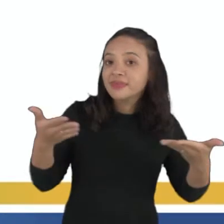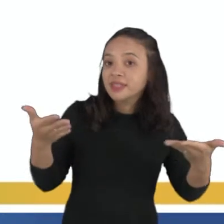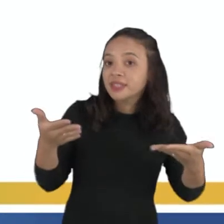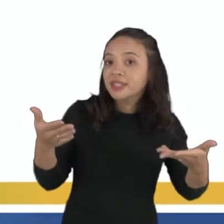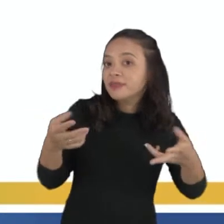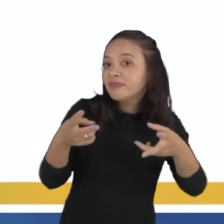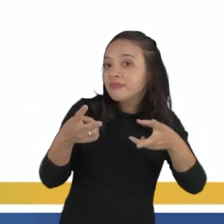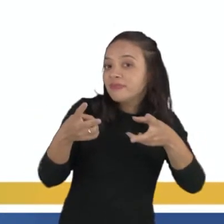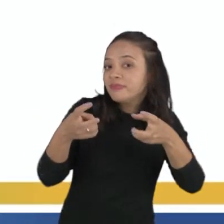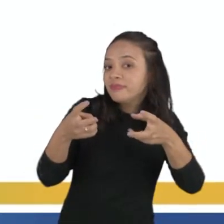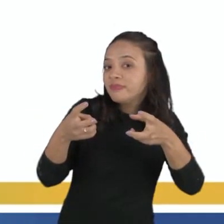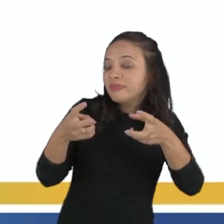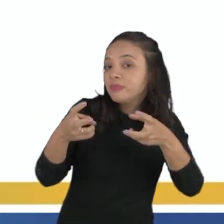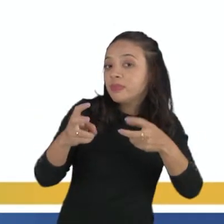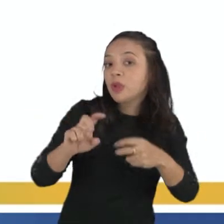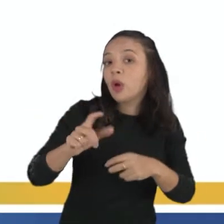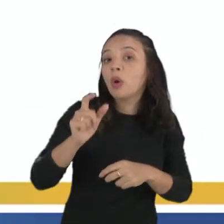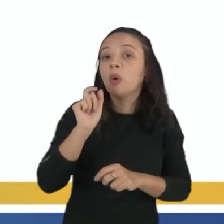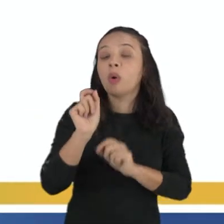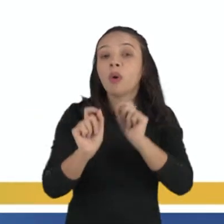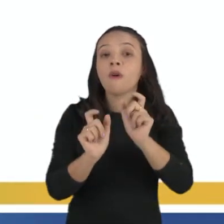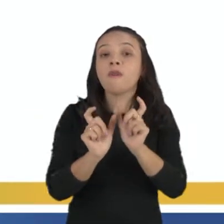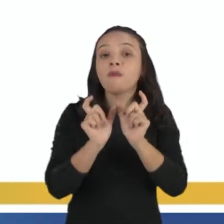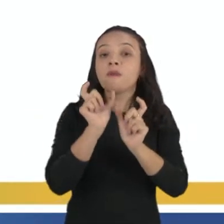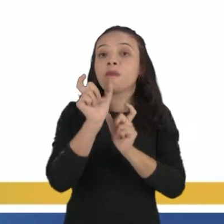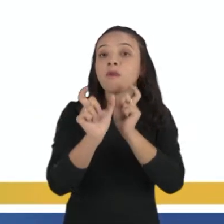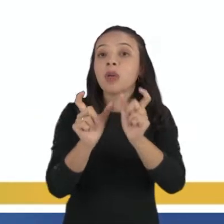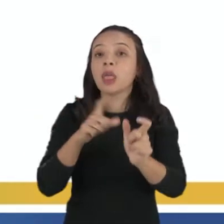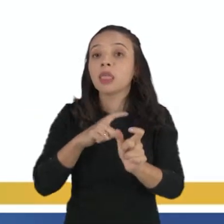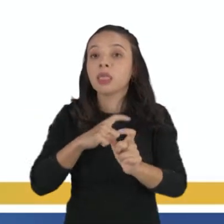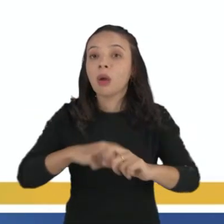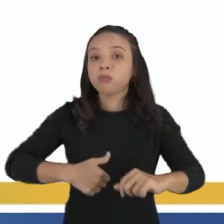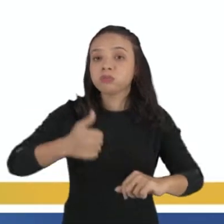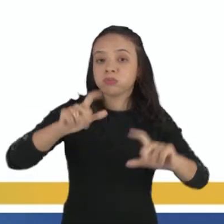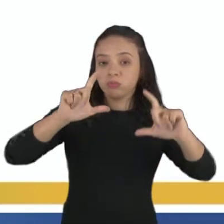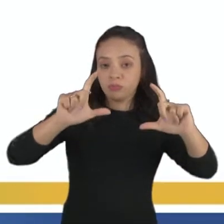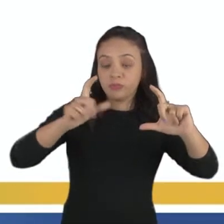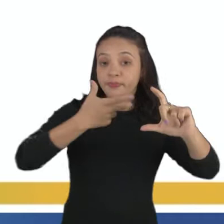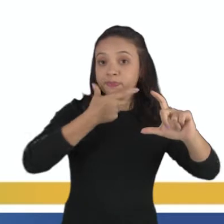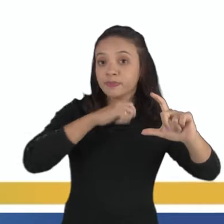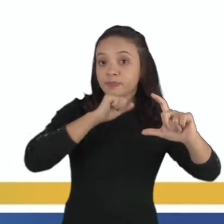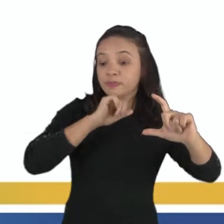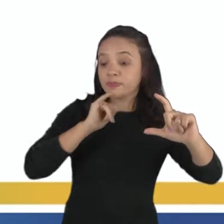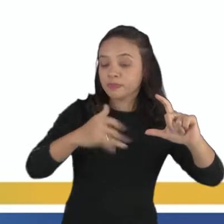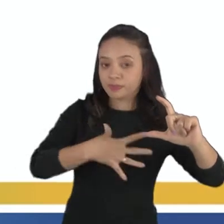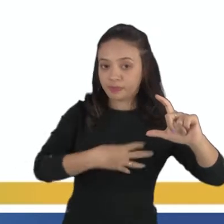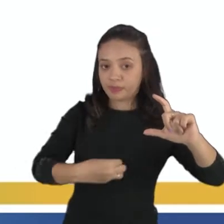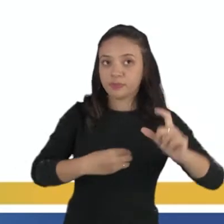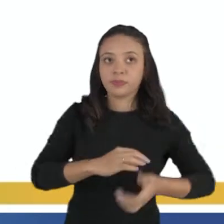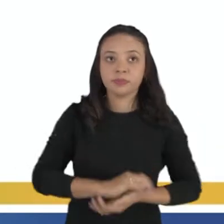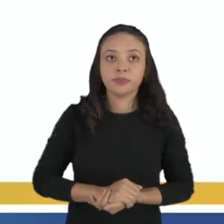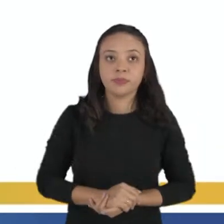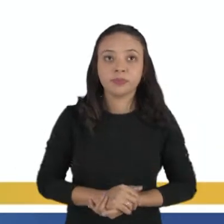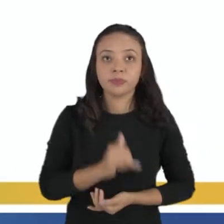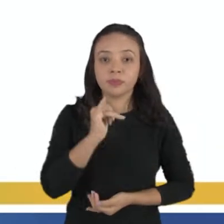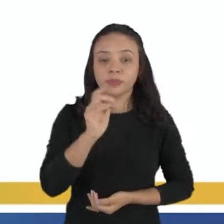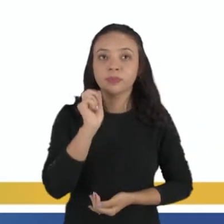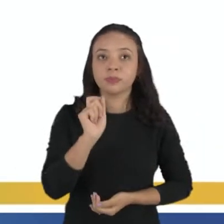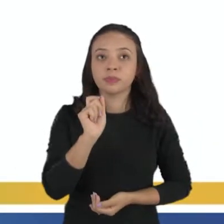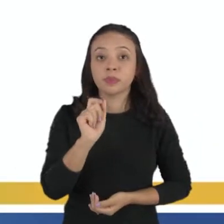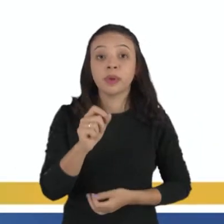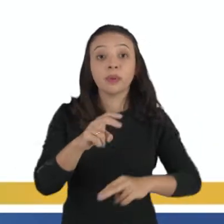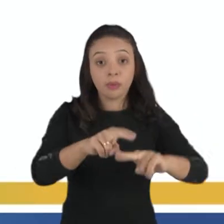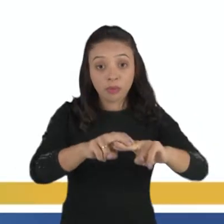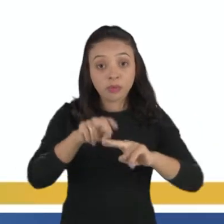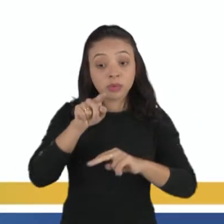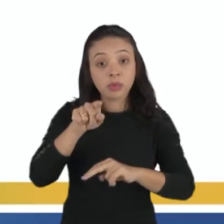vamos analisar outra fala do primeiro quadrinho. A fala do pai para o filho. Ele diz assim: é por